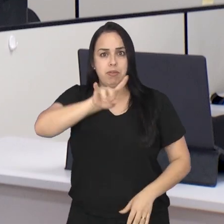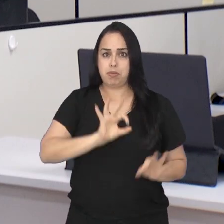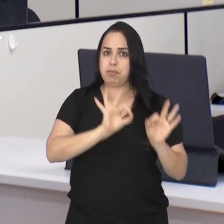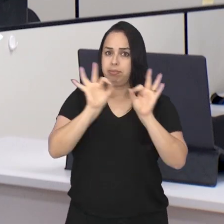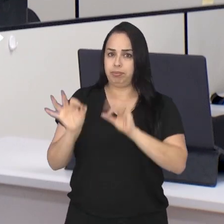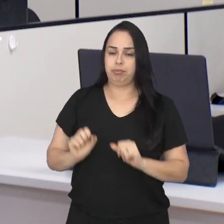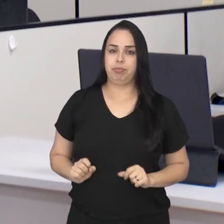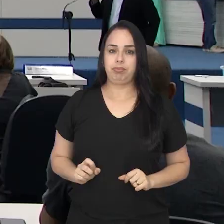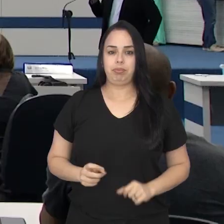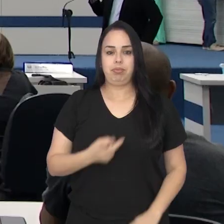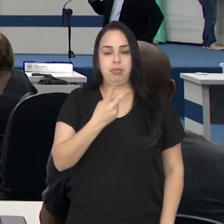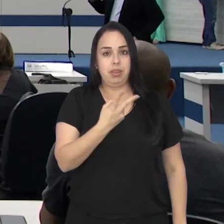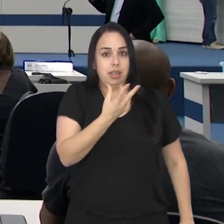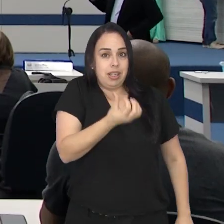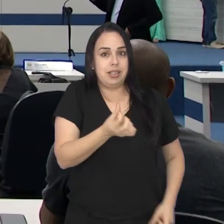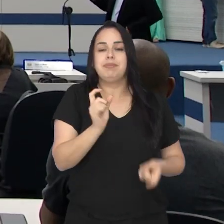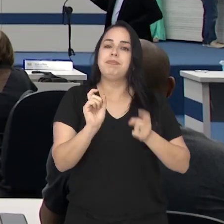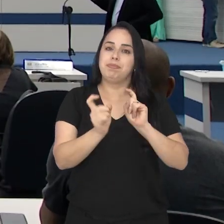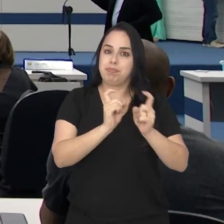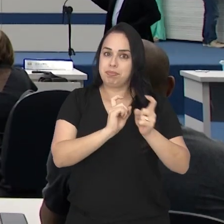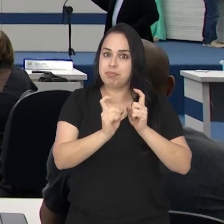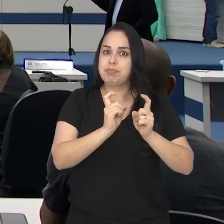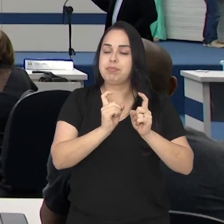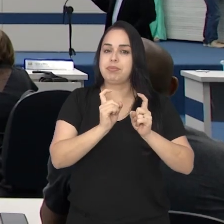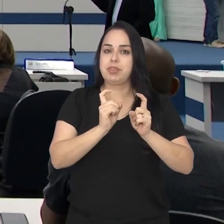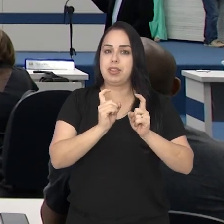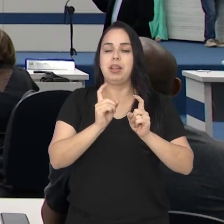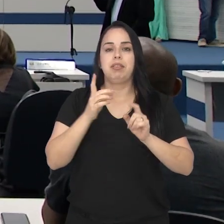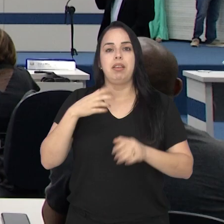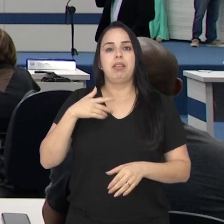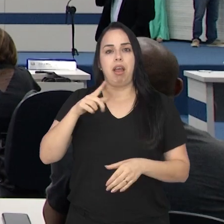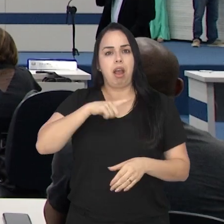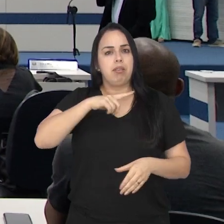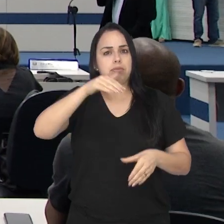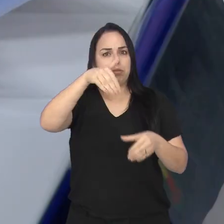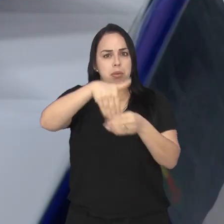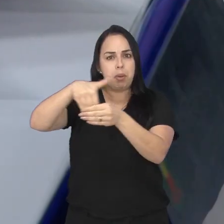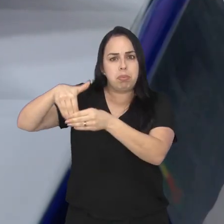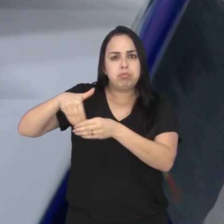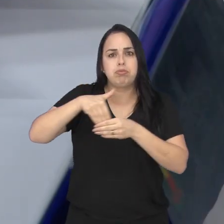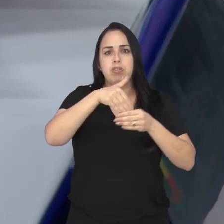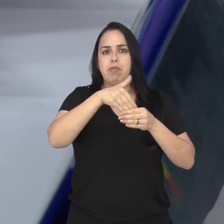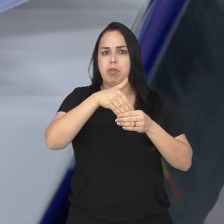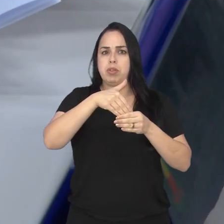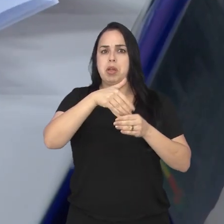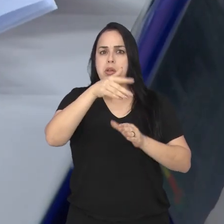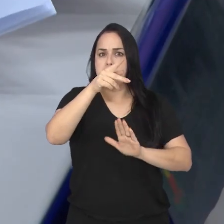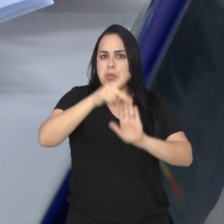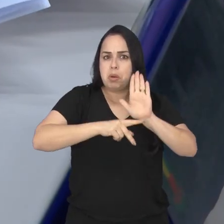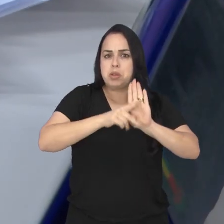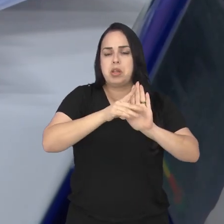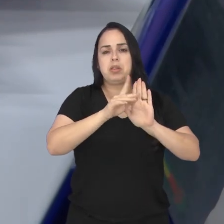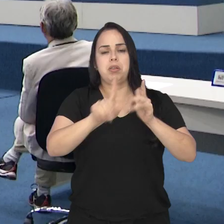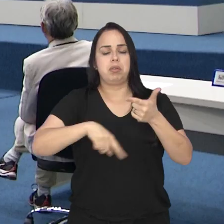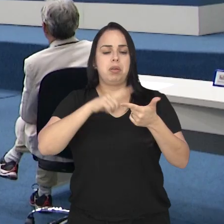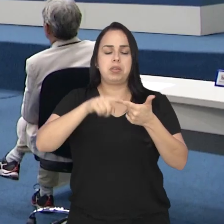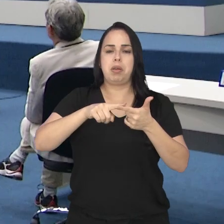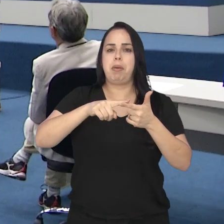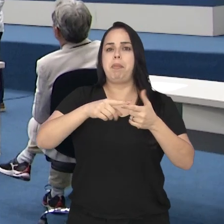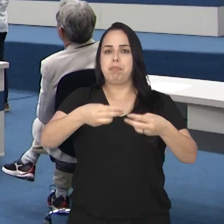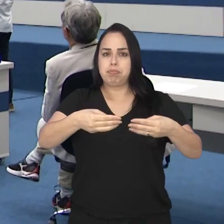terça-feira confira a vigésima sexta sessão do ano foi marcada pela votação de diversos documentos eram